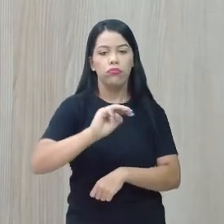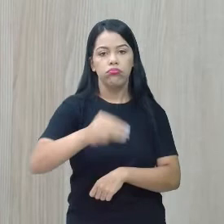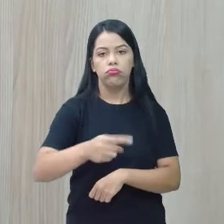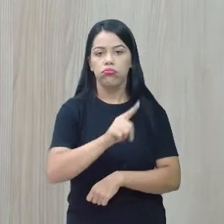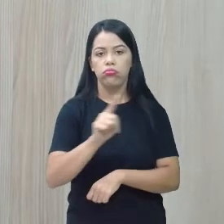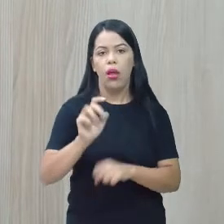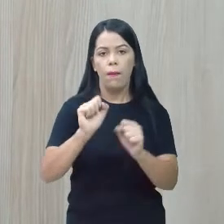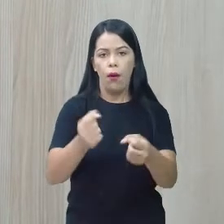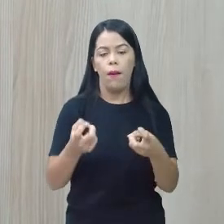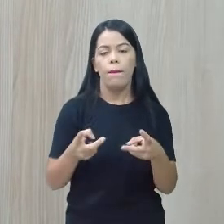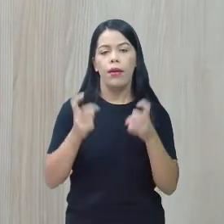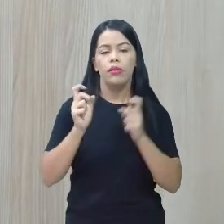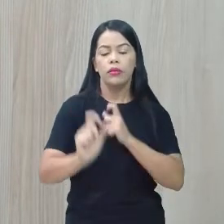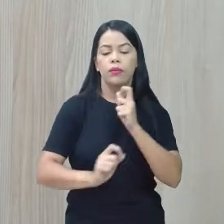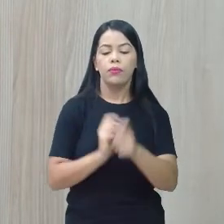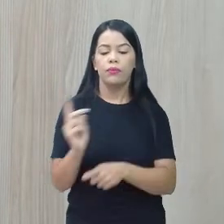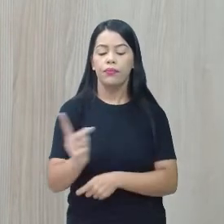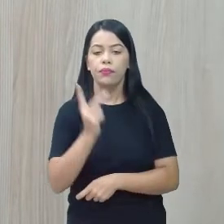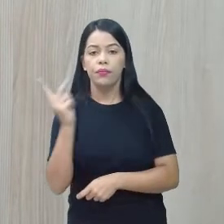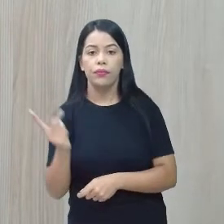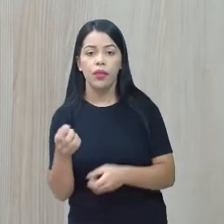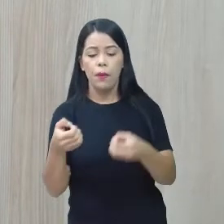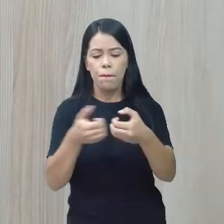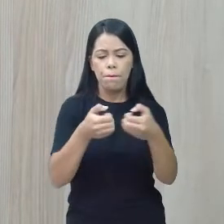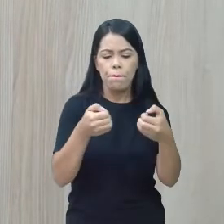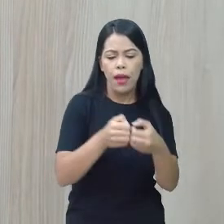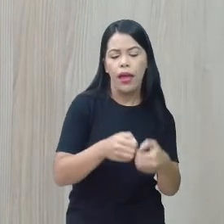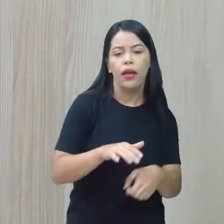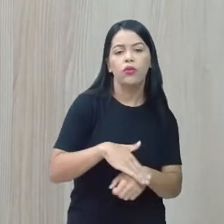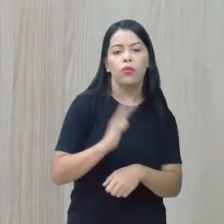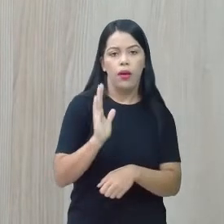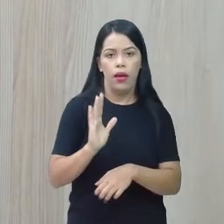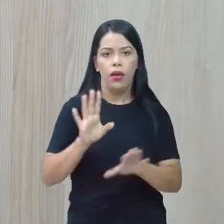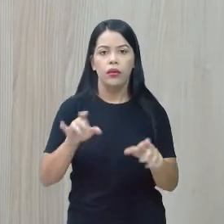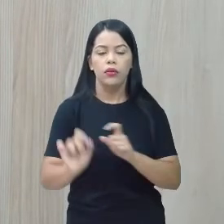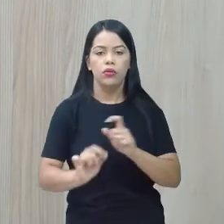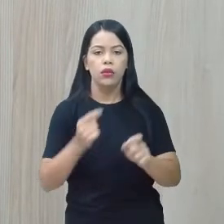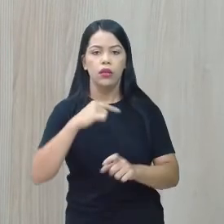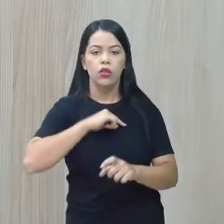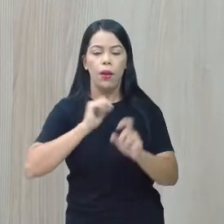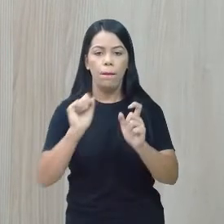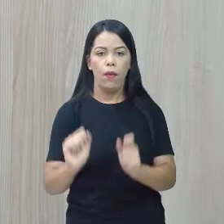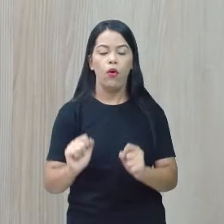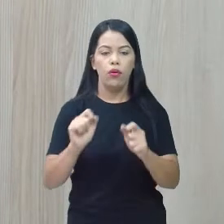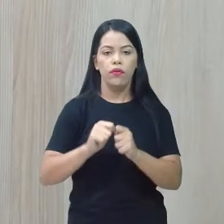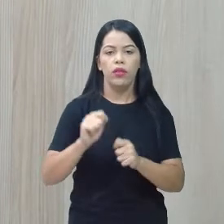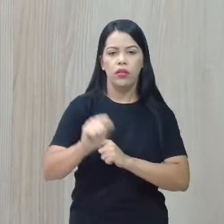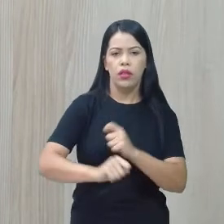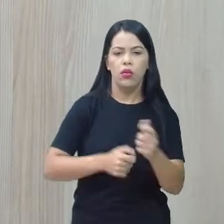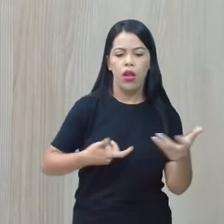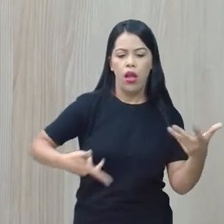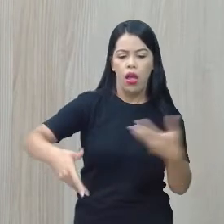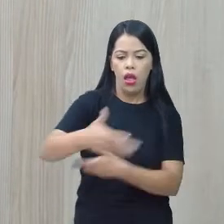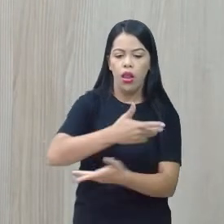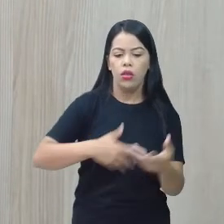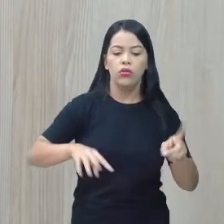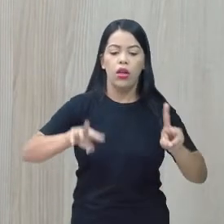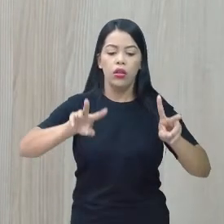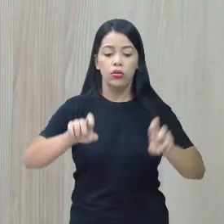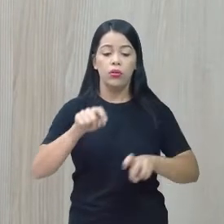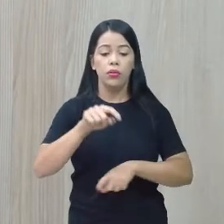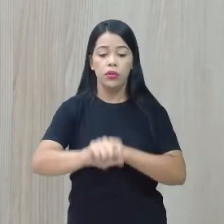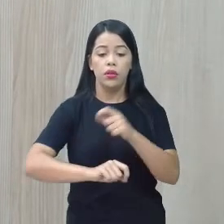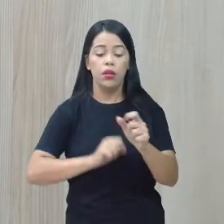pode notar que esses valores aí de aproximação, o que a gente pode fazer, tá? Relacionado a isso,